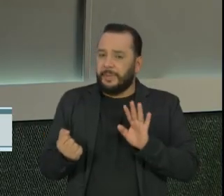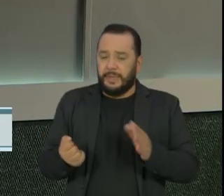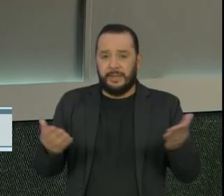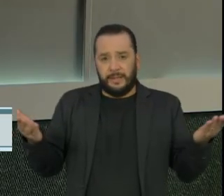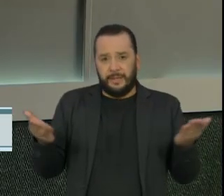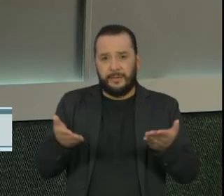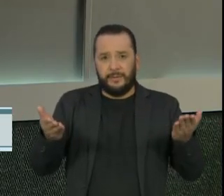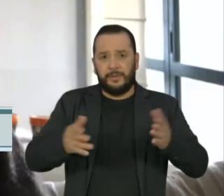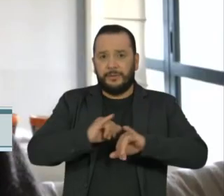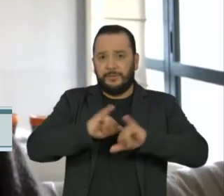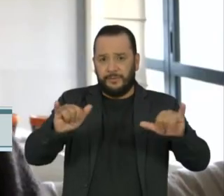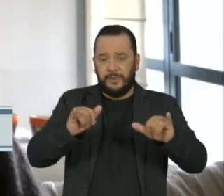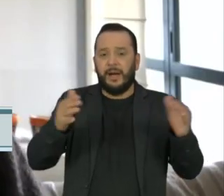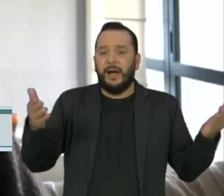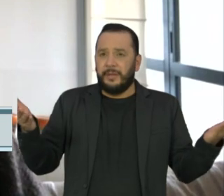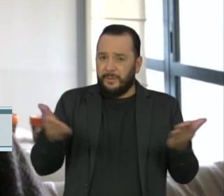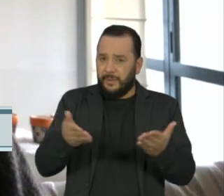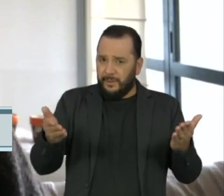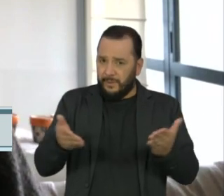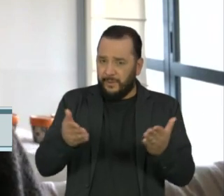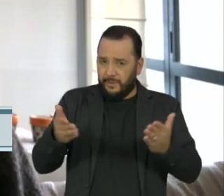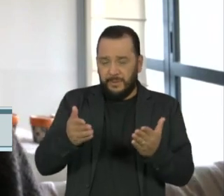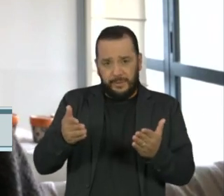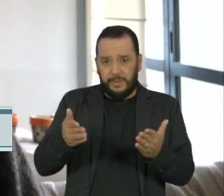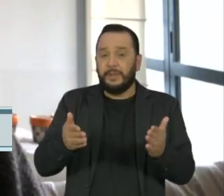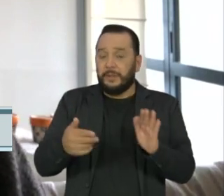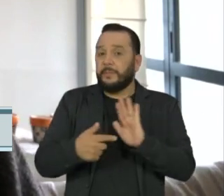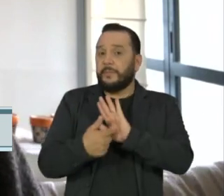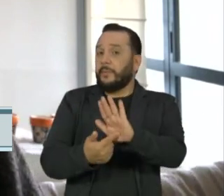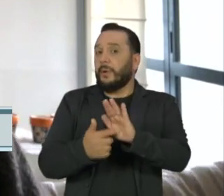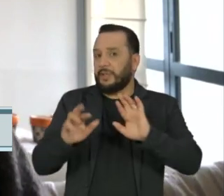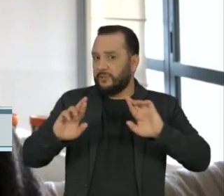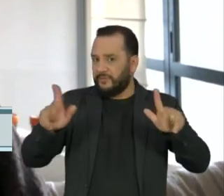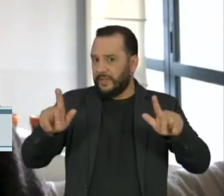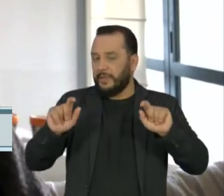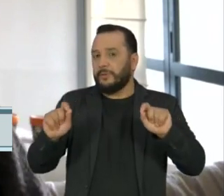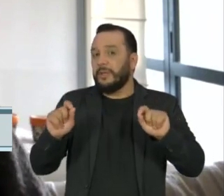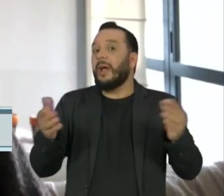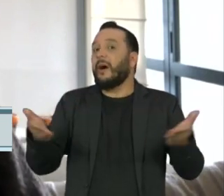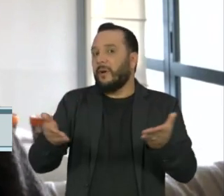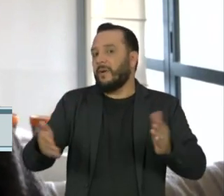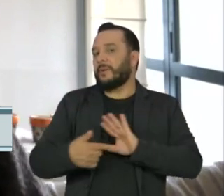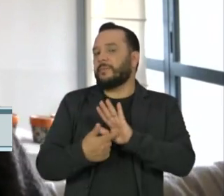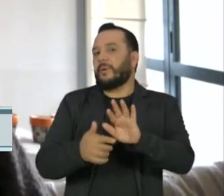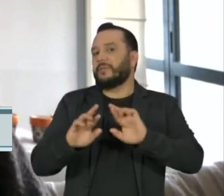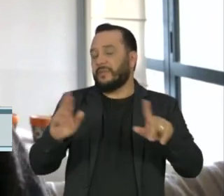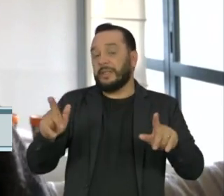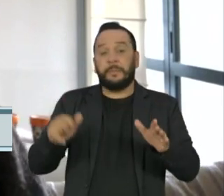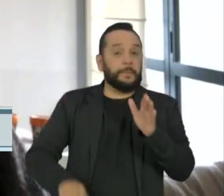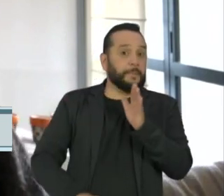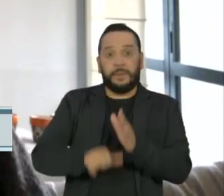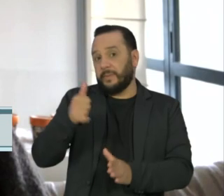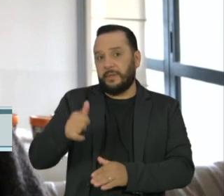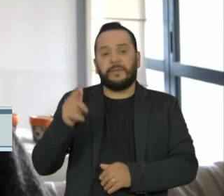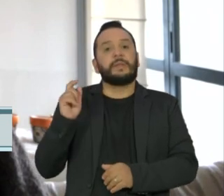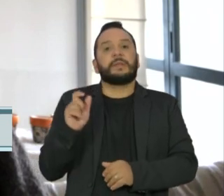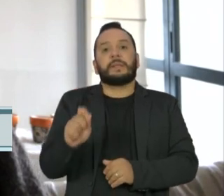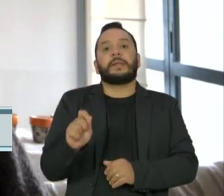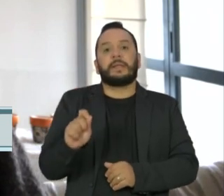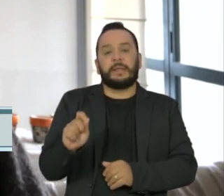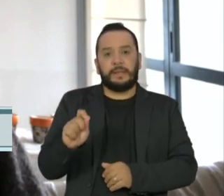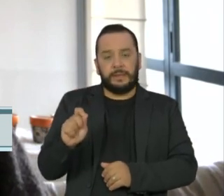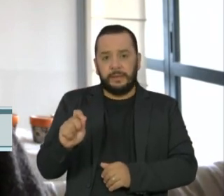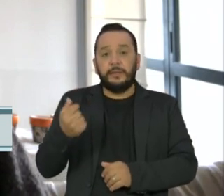agora e publicado de Hong Kong difere dessa situação que eu estou descrevendo? É que essa é a primeira vez na qual